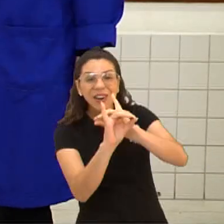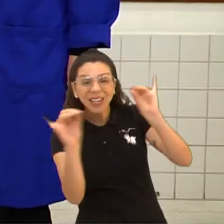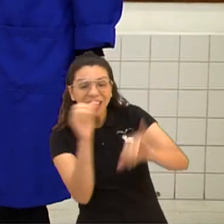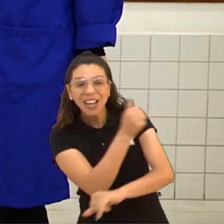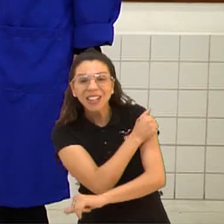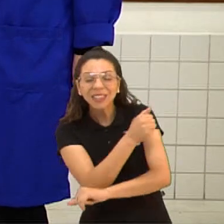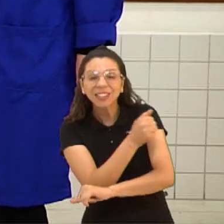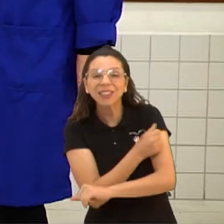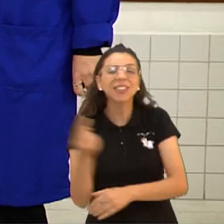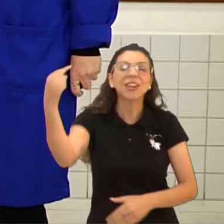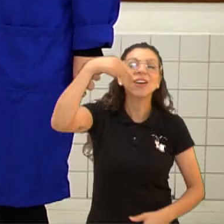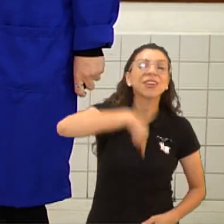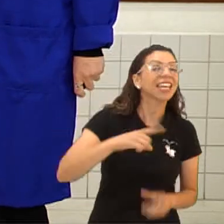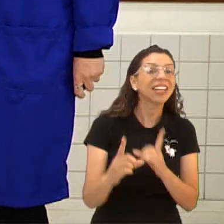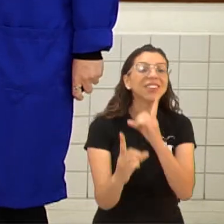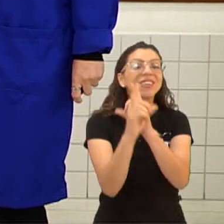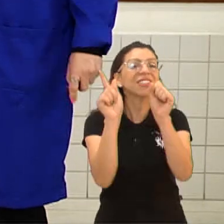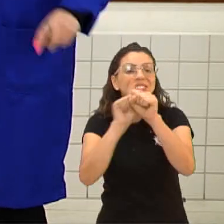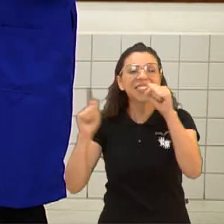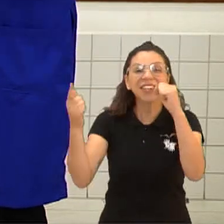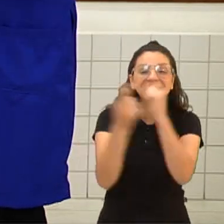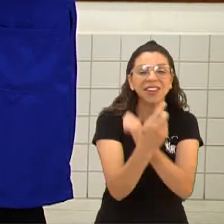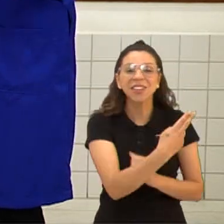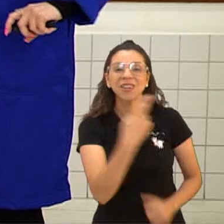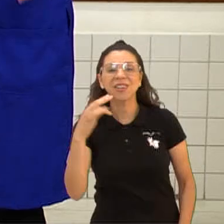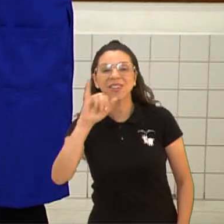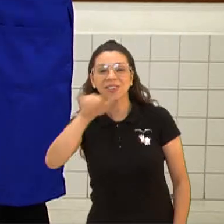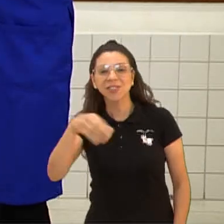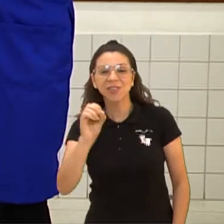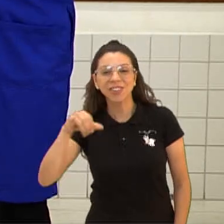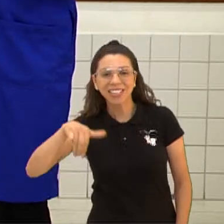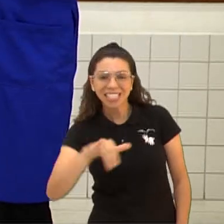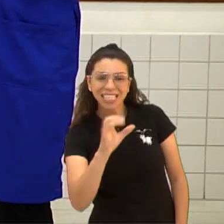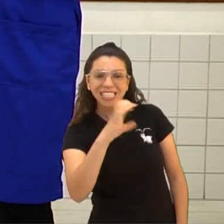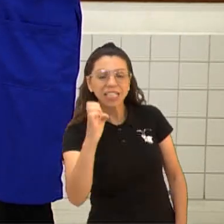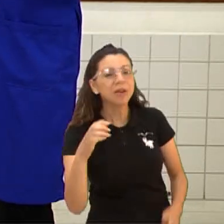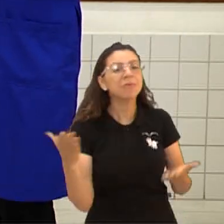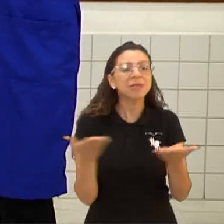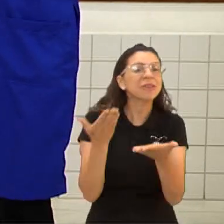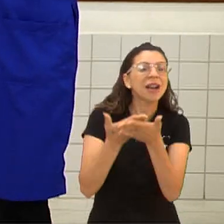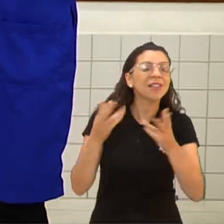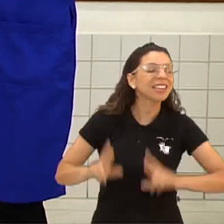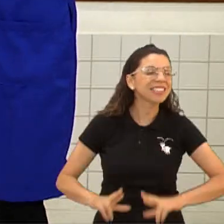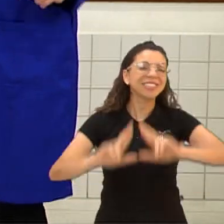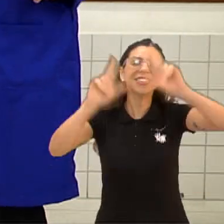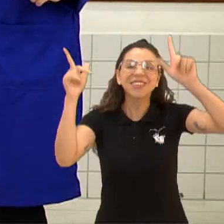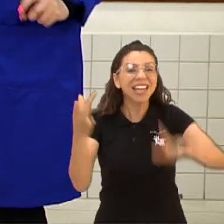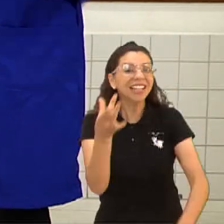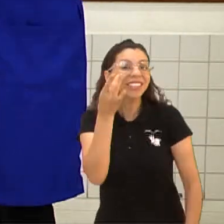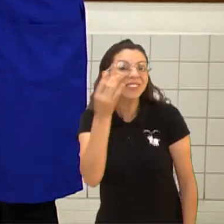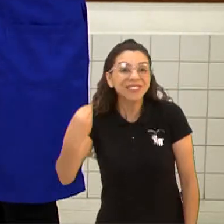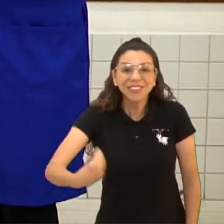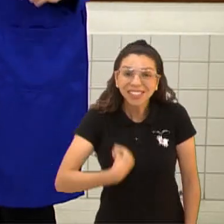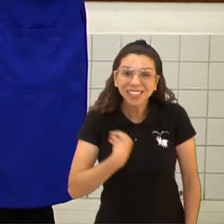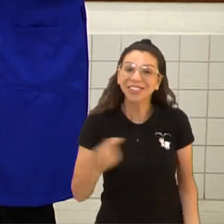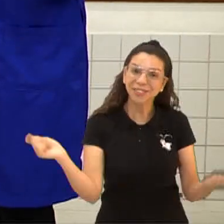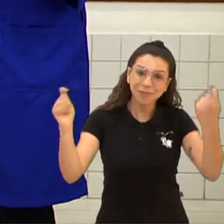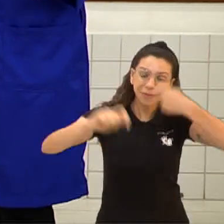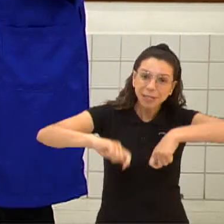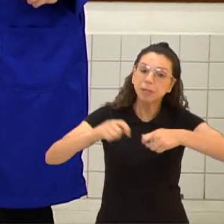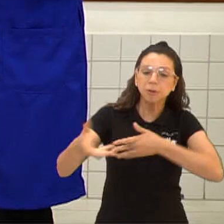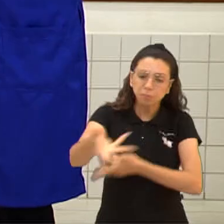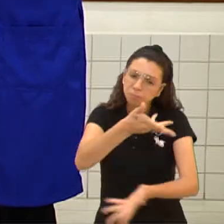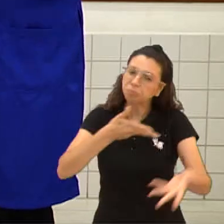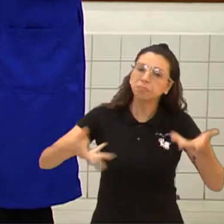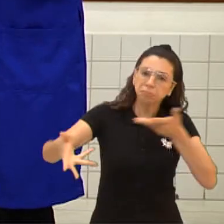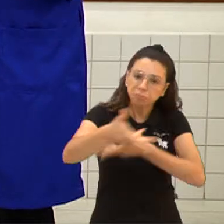alunos! Estamos aqui para mais um encontro em Geografia. Meu nome é Joyce, mas hoje a aula é diferente. A aula é ao vivo, então eu preciso da interação